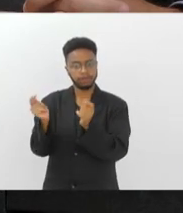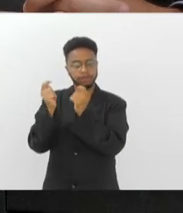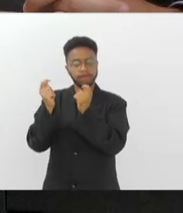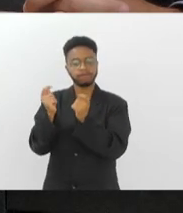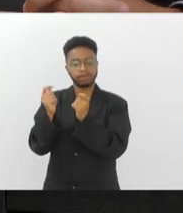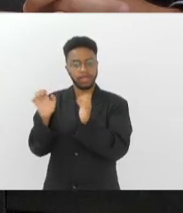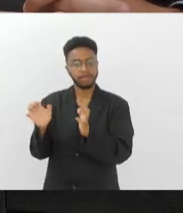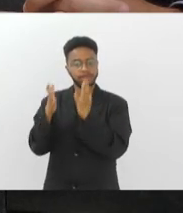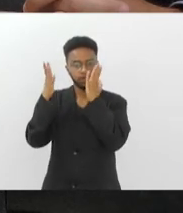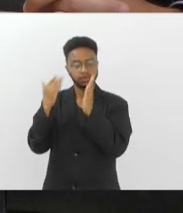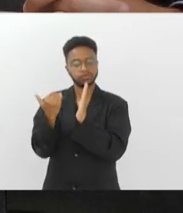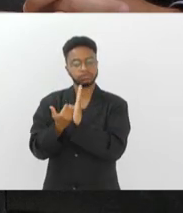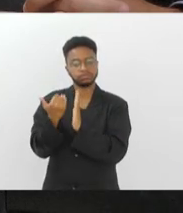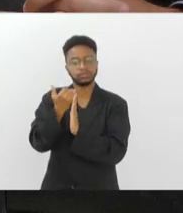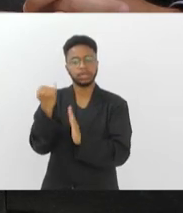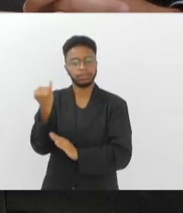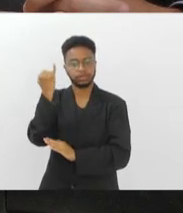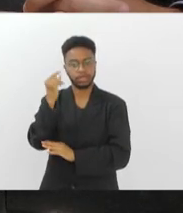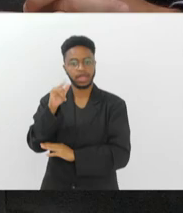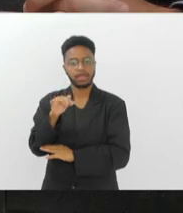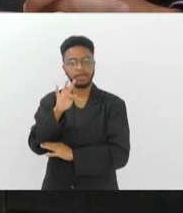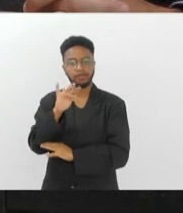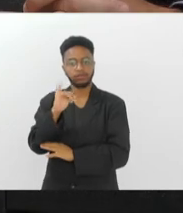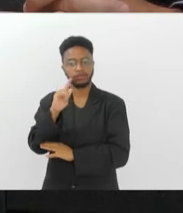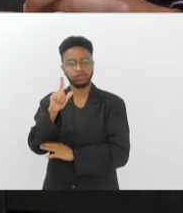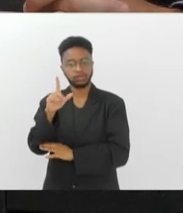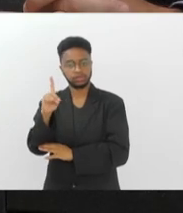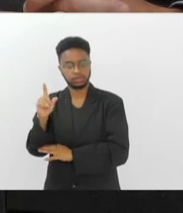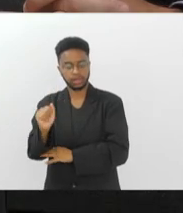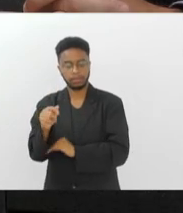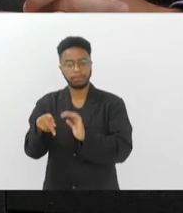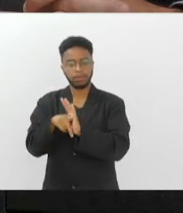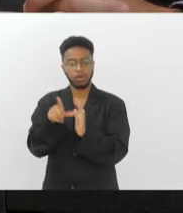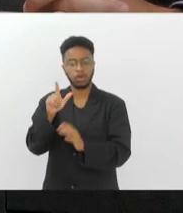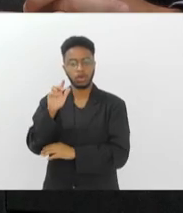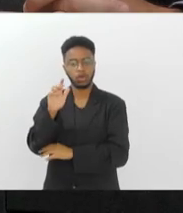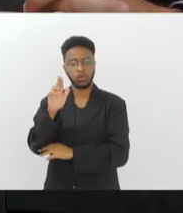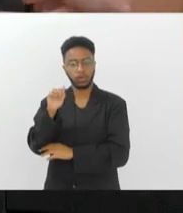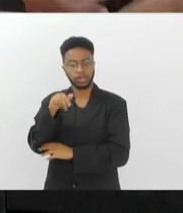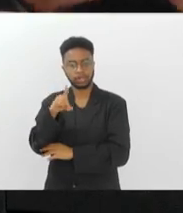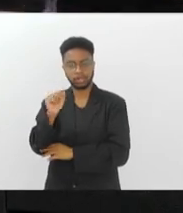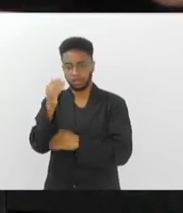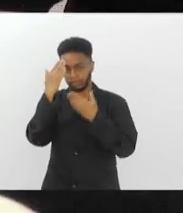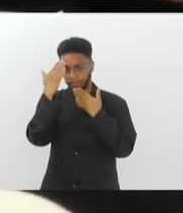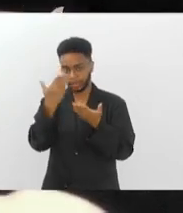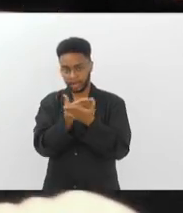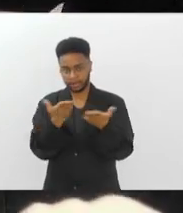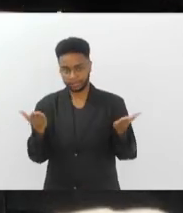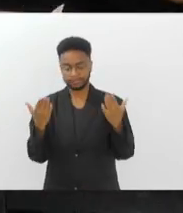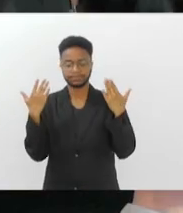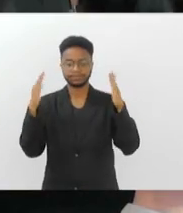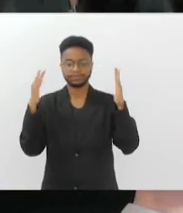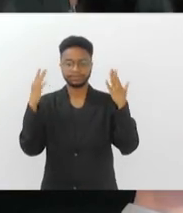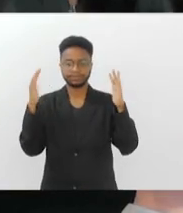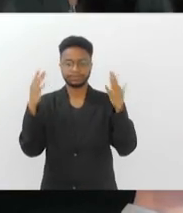grande evento que é a FILA de Luanda. Muito obrigado.